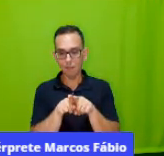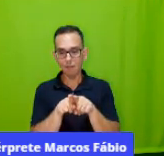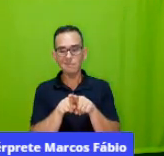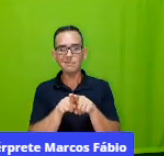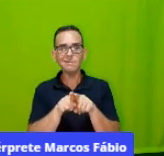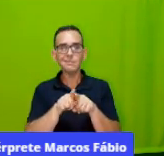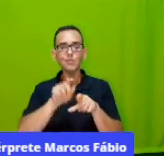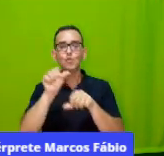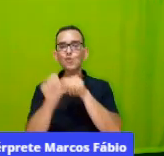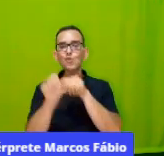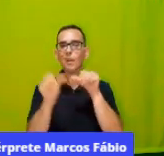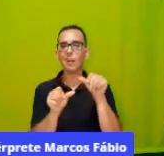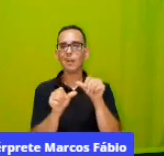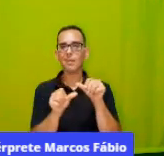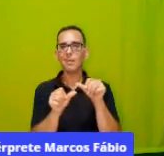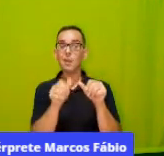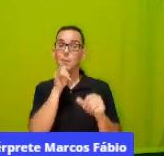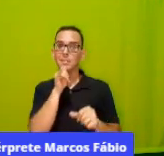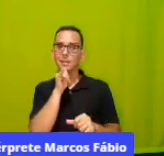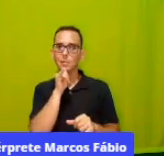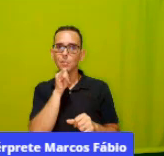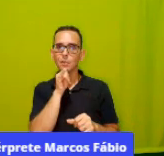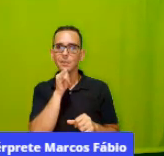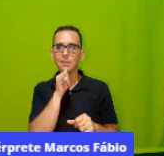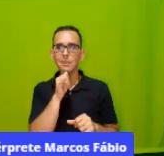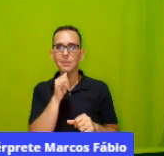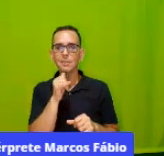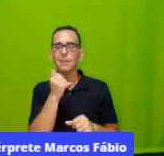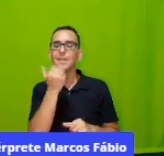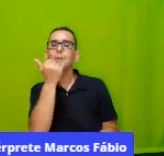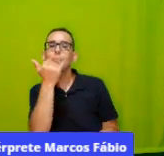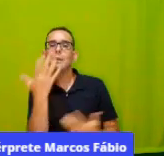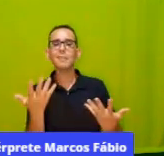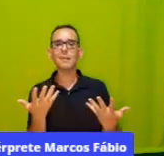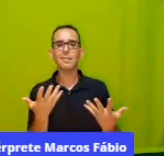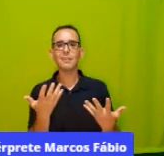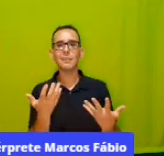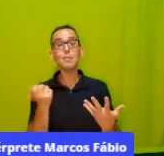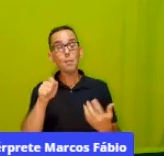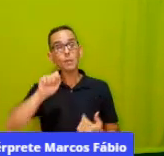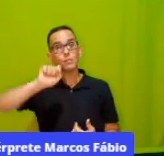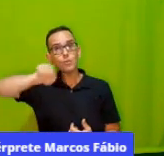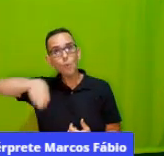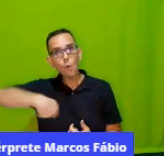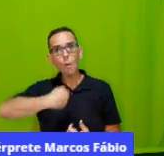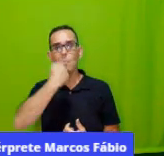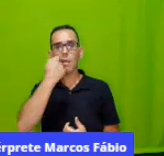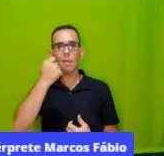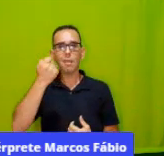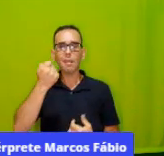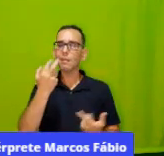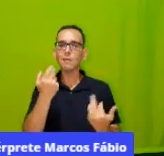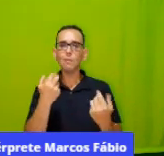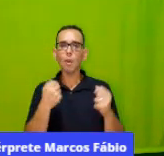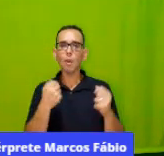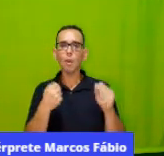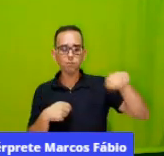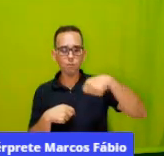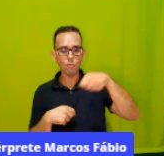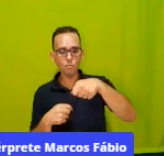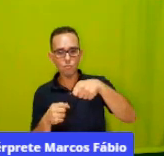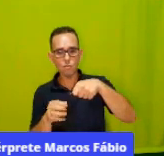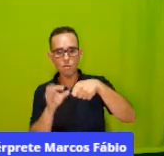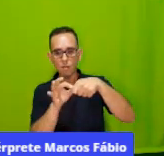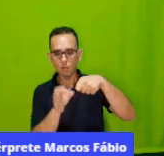a manopla e ele pode se alimentar. Então, a gente tem o horário do intervalo, o horário do recreio, né? Onde